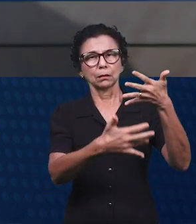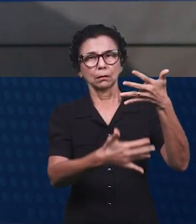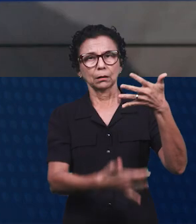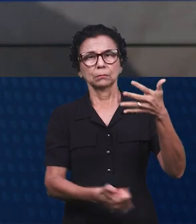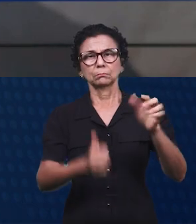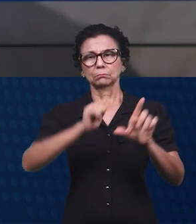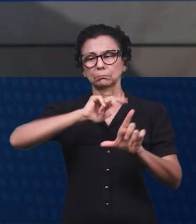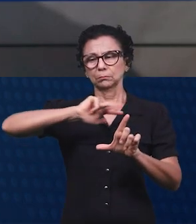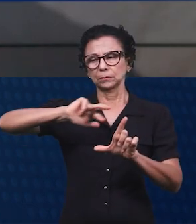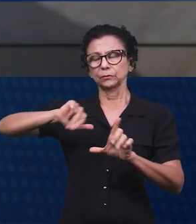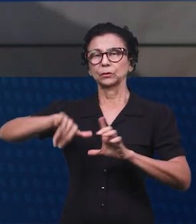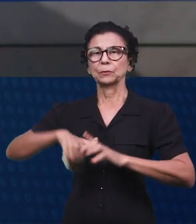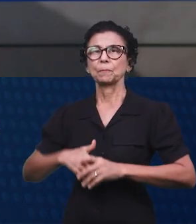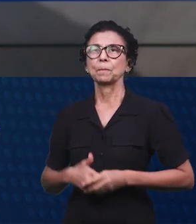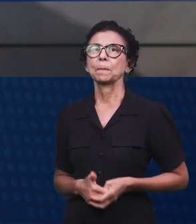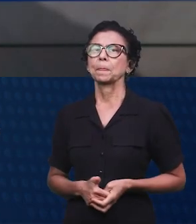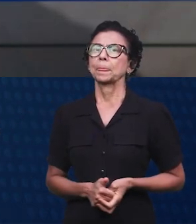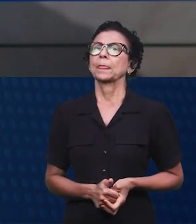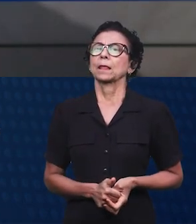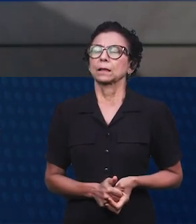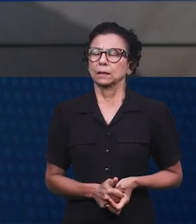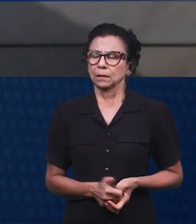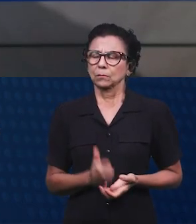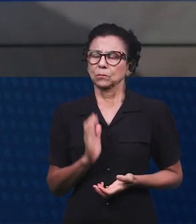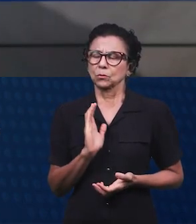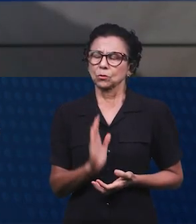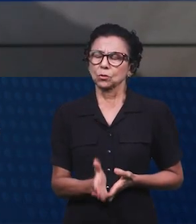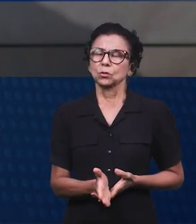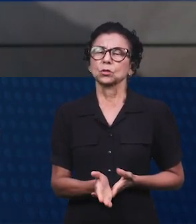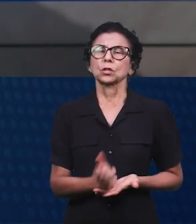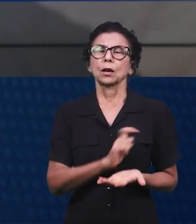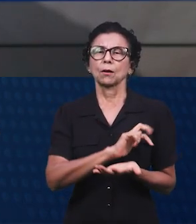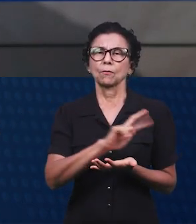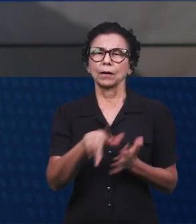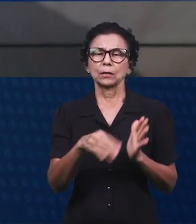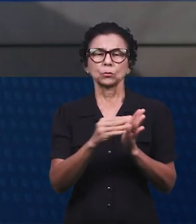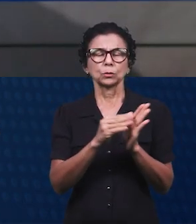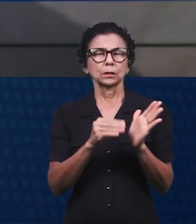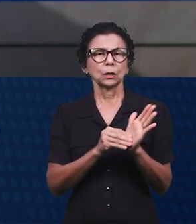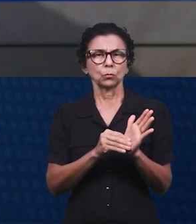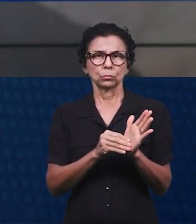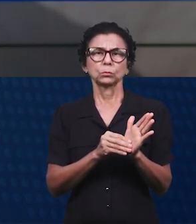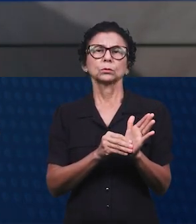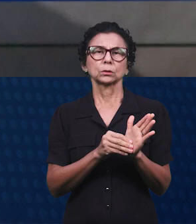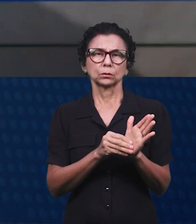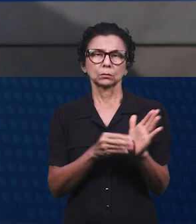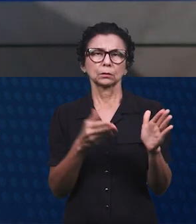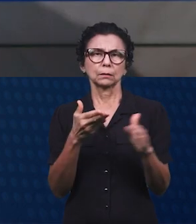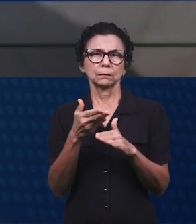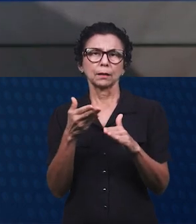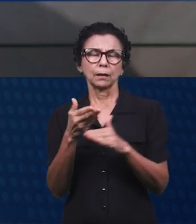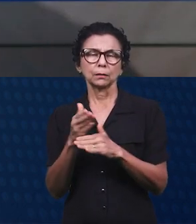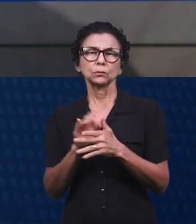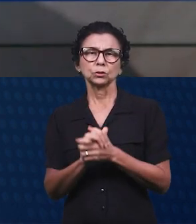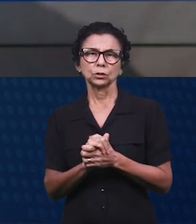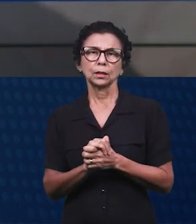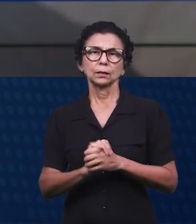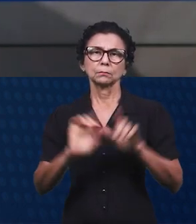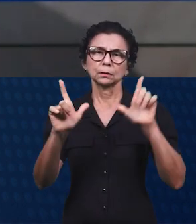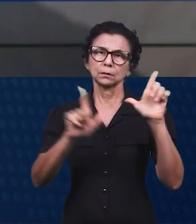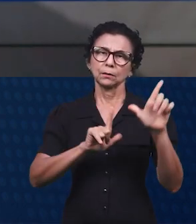plataformas. Então, nós já temos vários programas que foram ao ar, com diversos conteúdos que são úteis aí para a